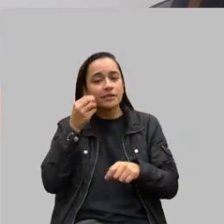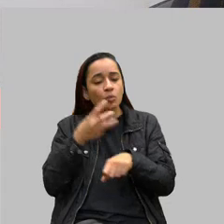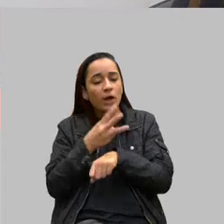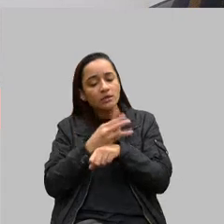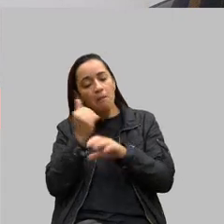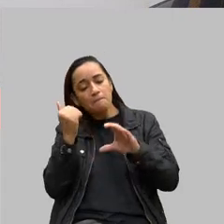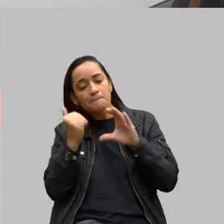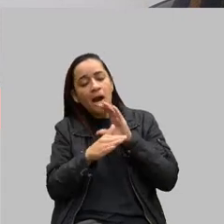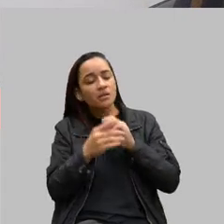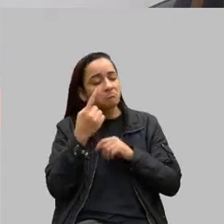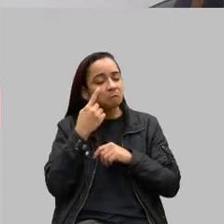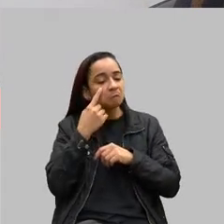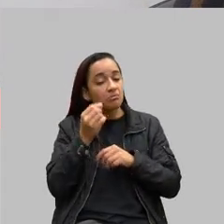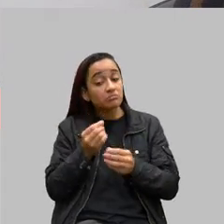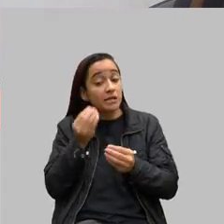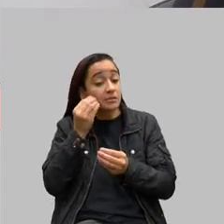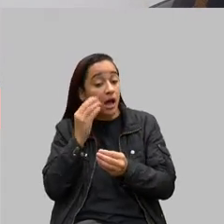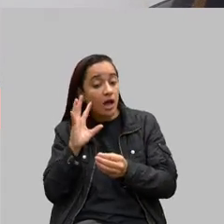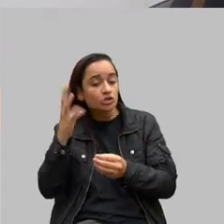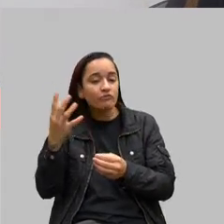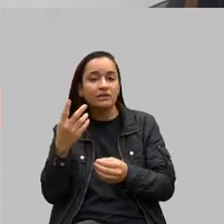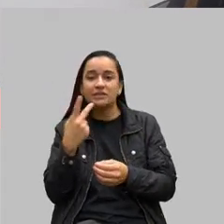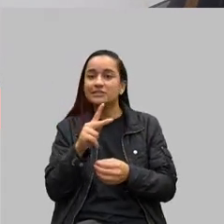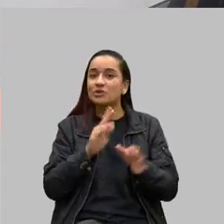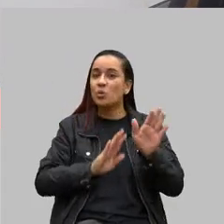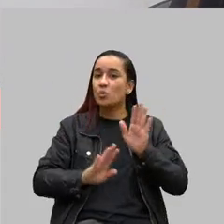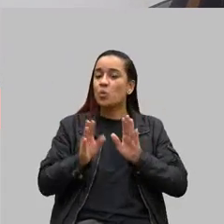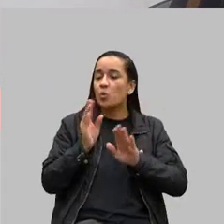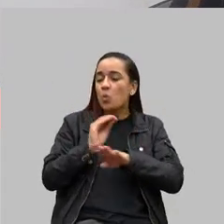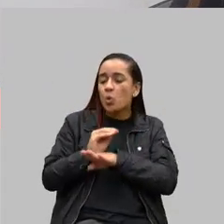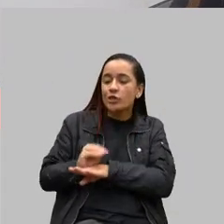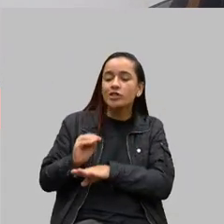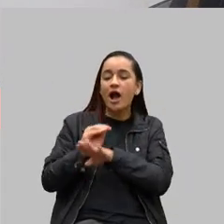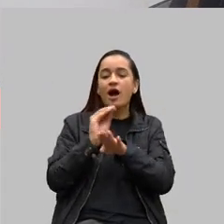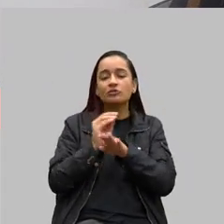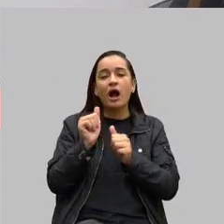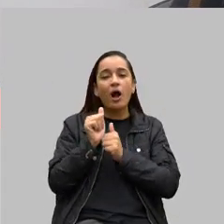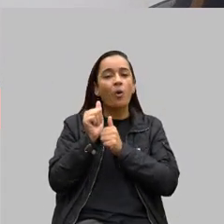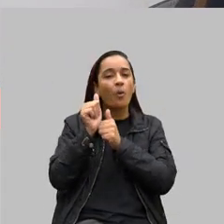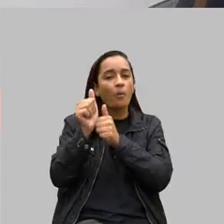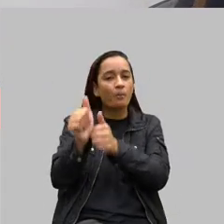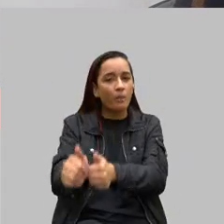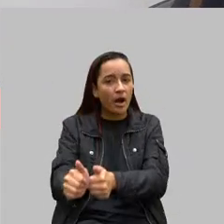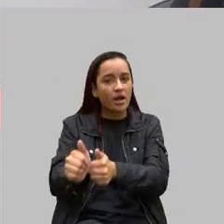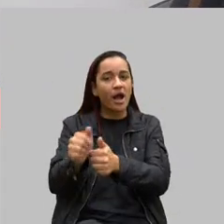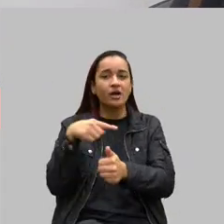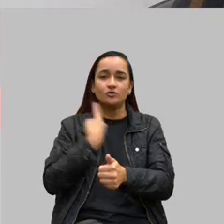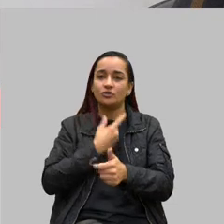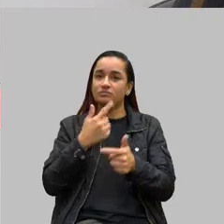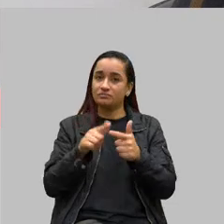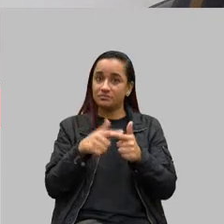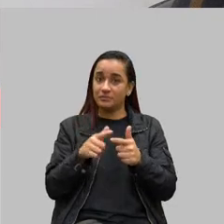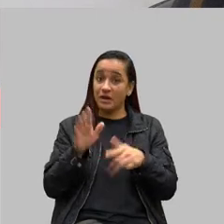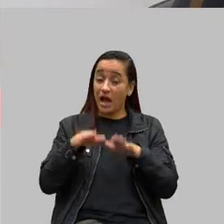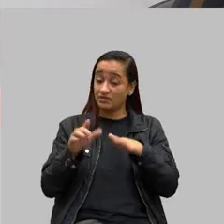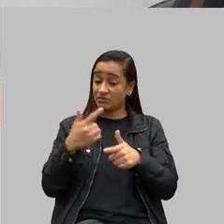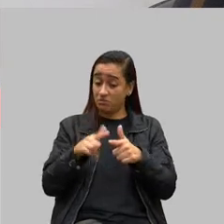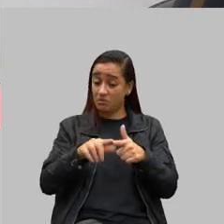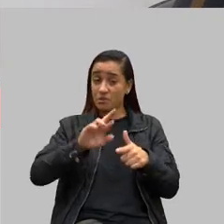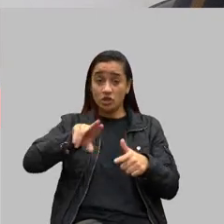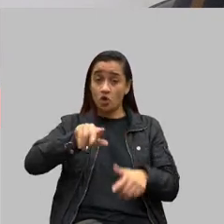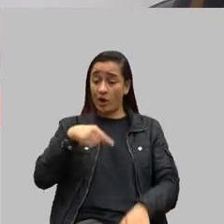do encaminhamento o seu cuidado de de fazer o acompanhamento das demandas que a gente leva que não são nossas são da